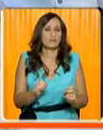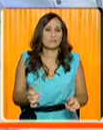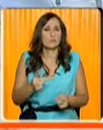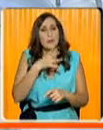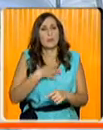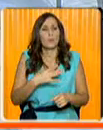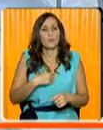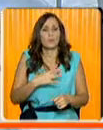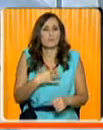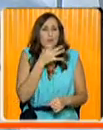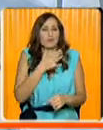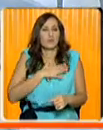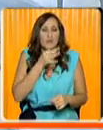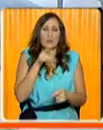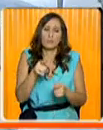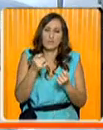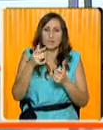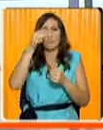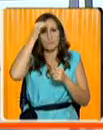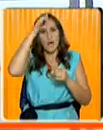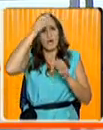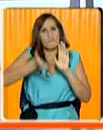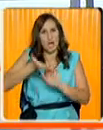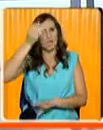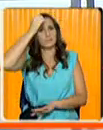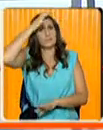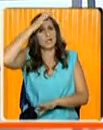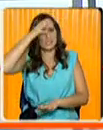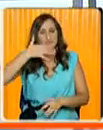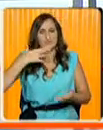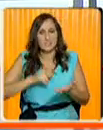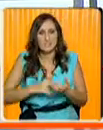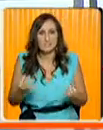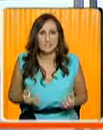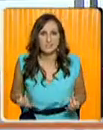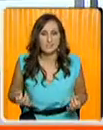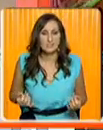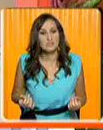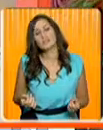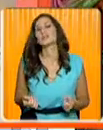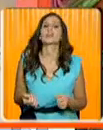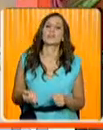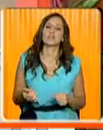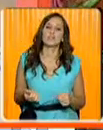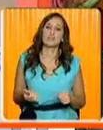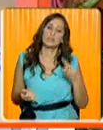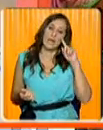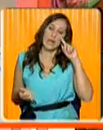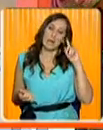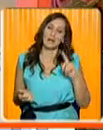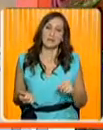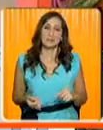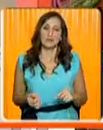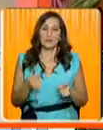Se vocês os três saíram daqui ligeiramente mais elucidados. Ó, Cristina. Cristina, desculpa só